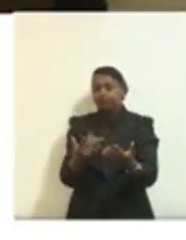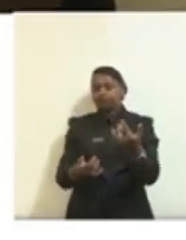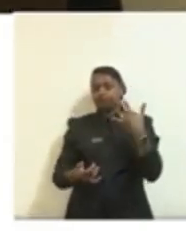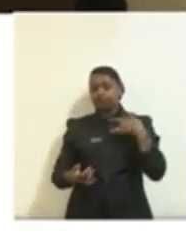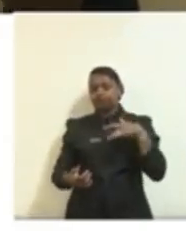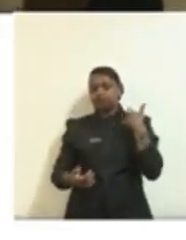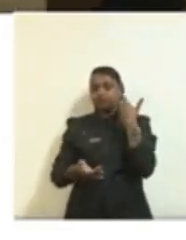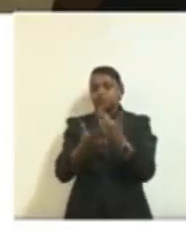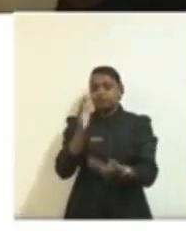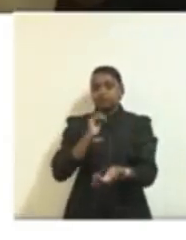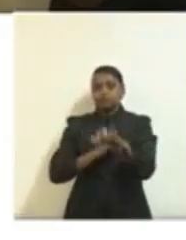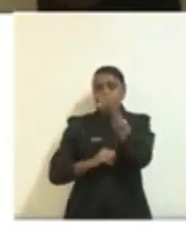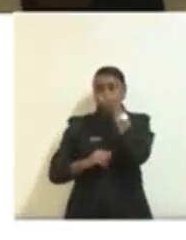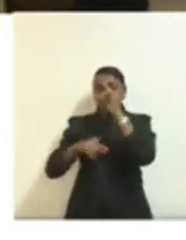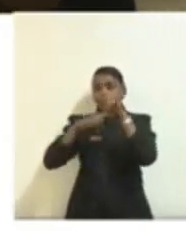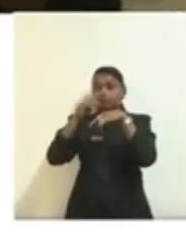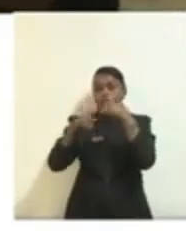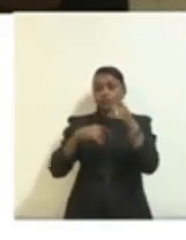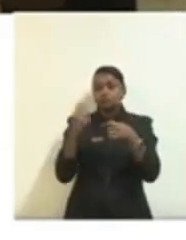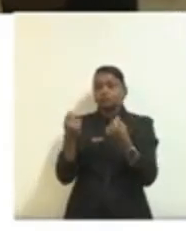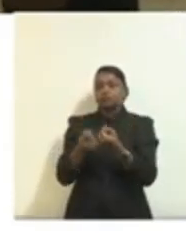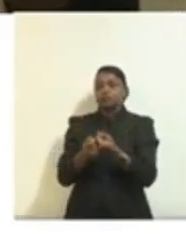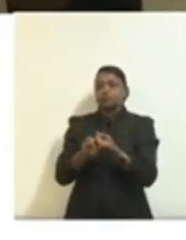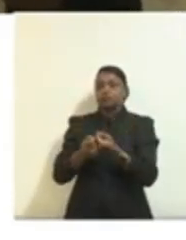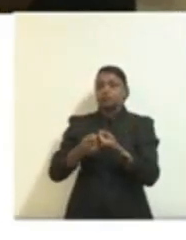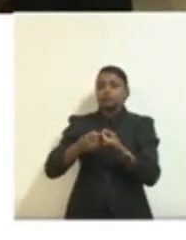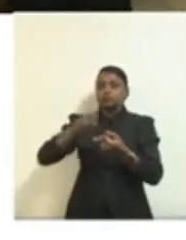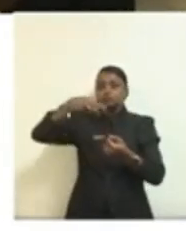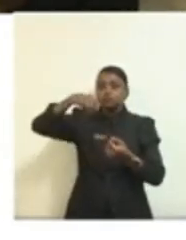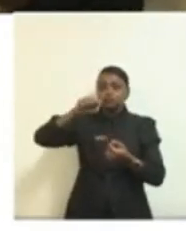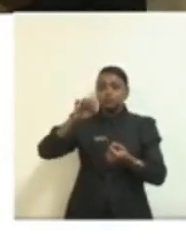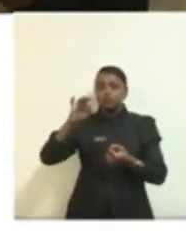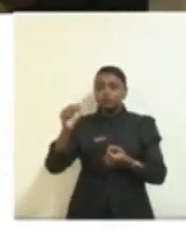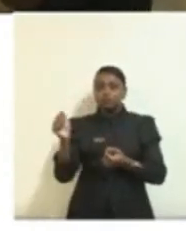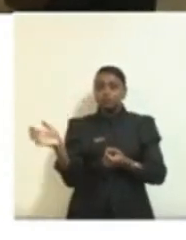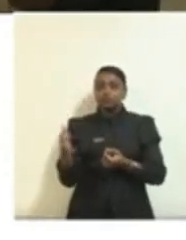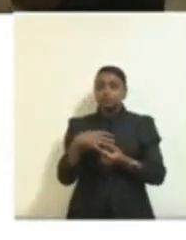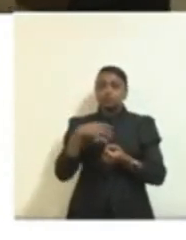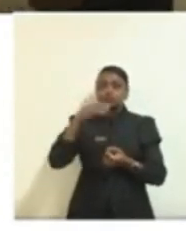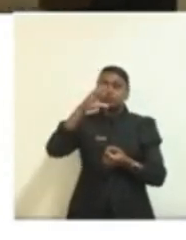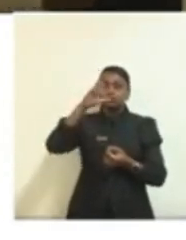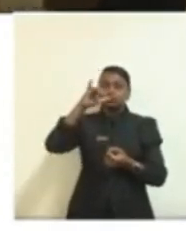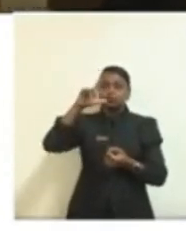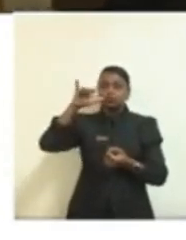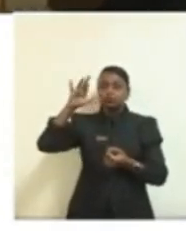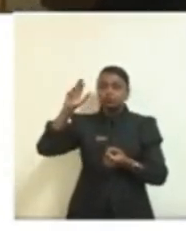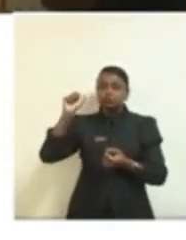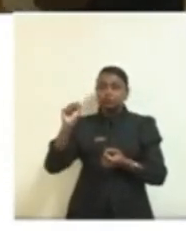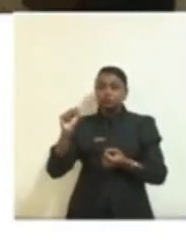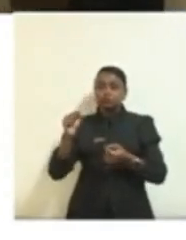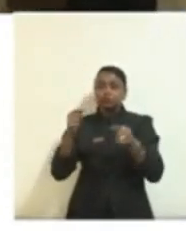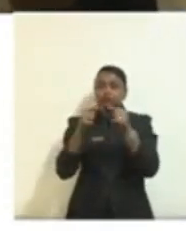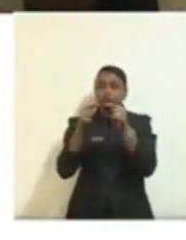Já. E aqui é a mata ciliar, o aumento da mata ciliar nos últimos 2.000 anos. Então isso aqui